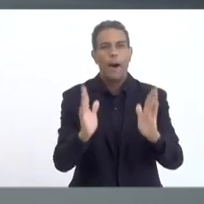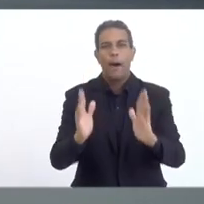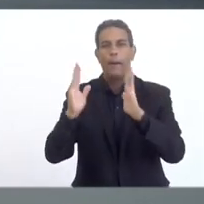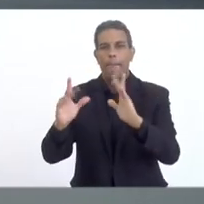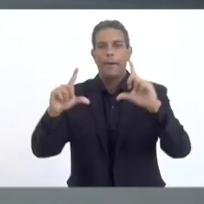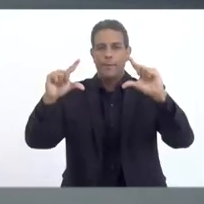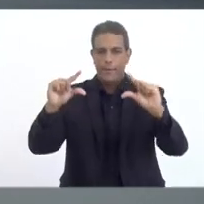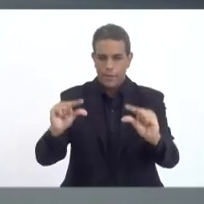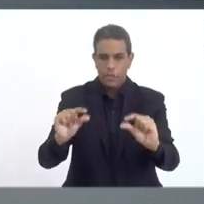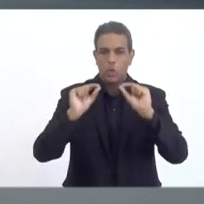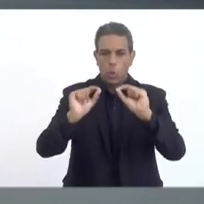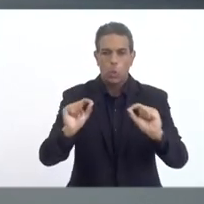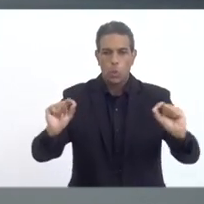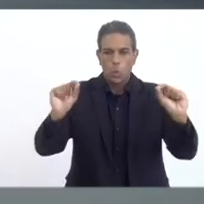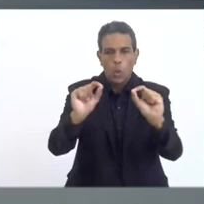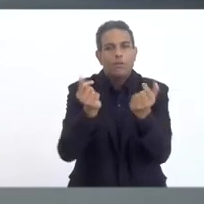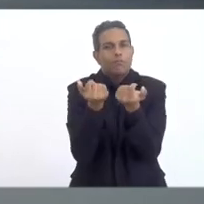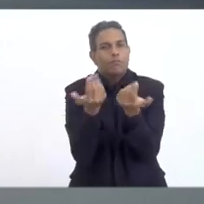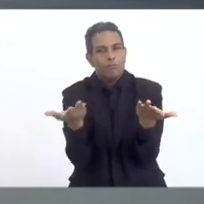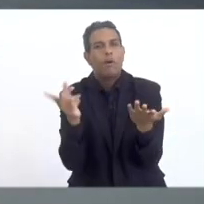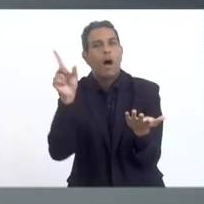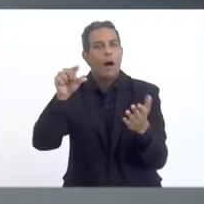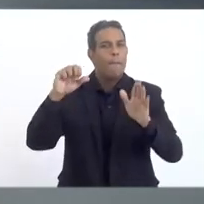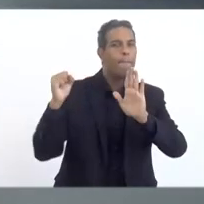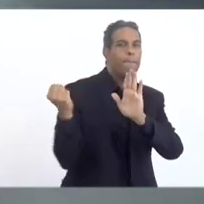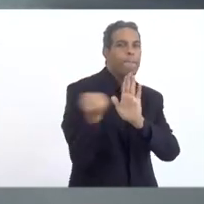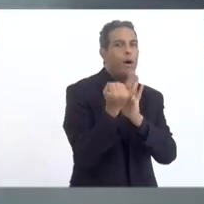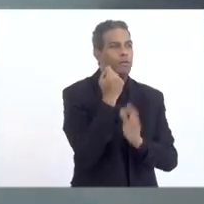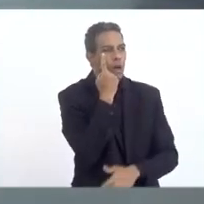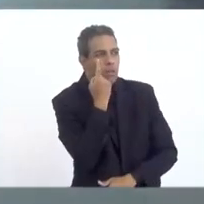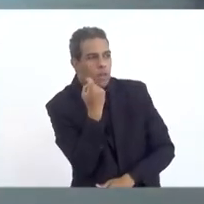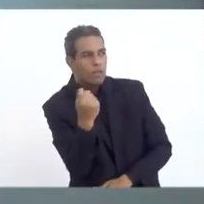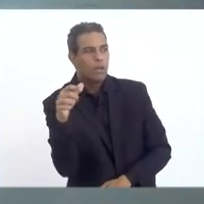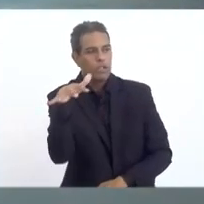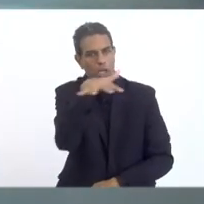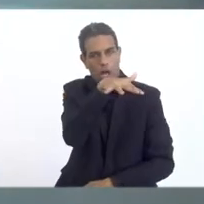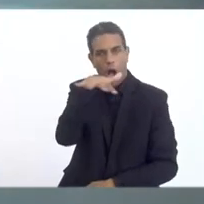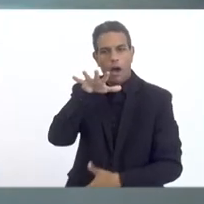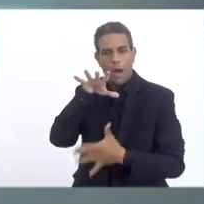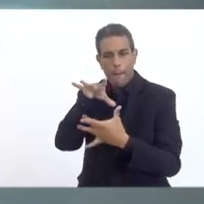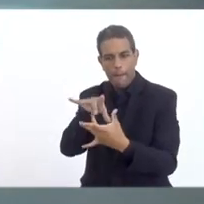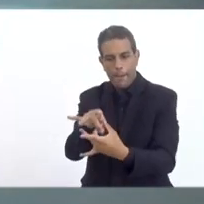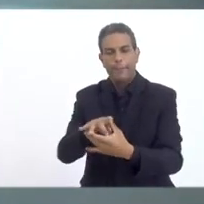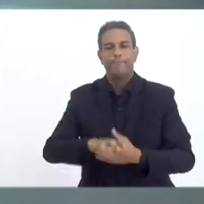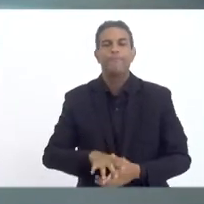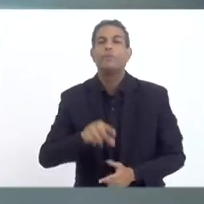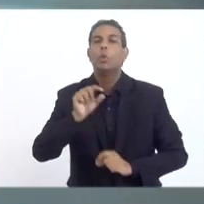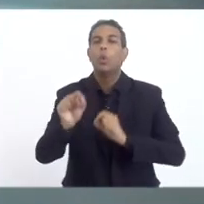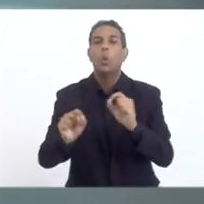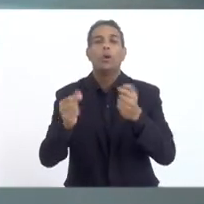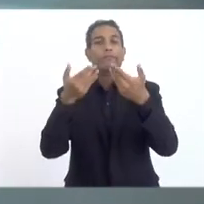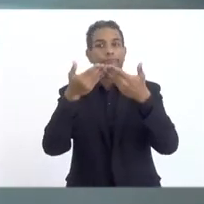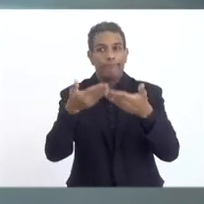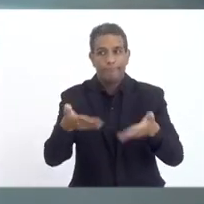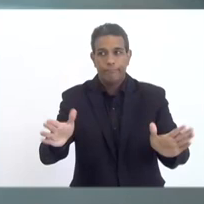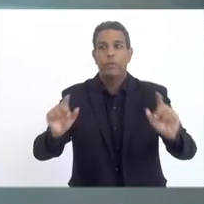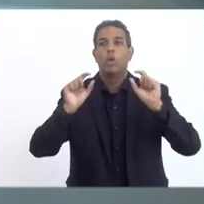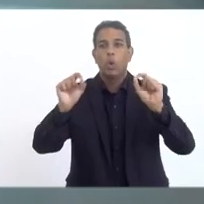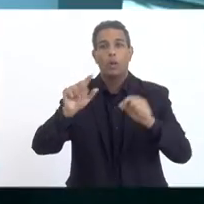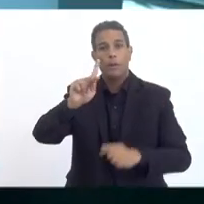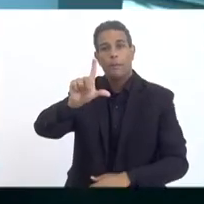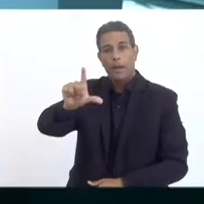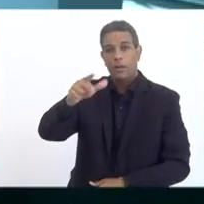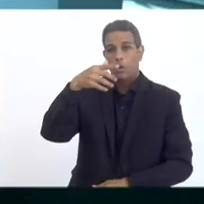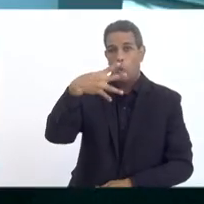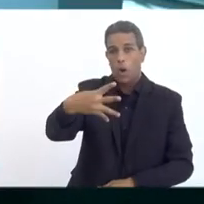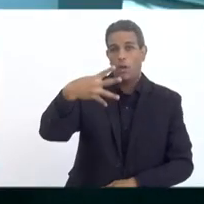é baixíssimo. Então, isso também é um ponto de vista interessante. É também importante mencionar que o